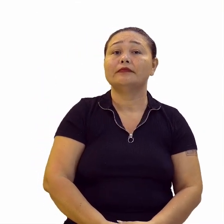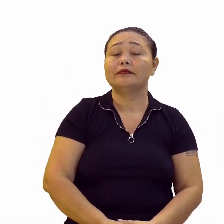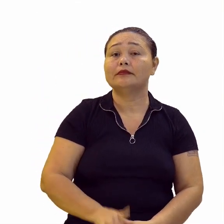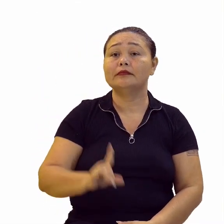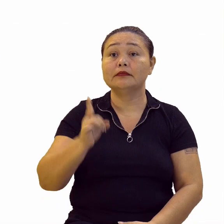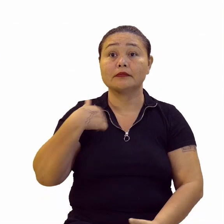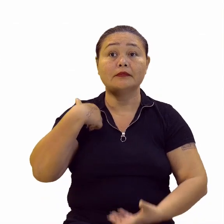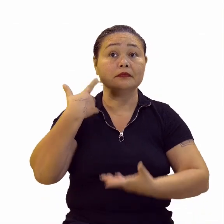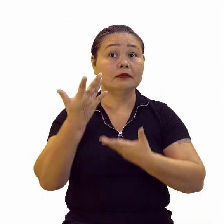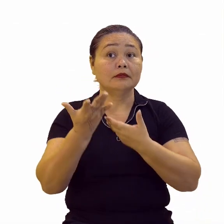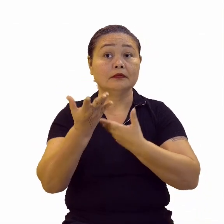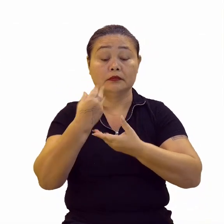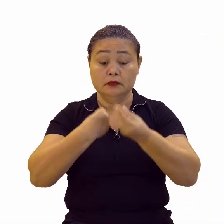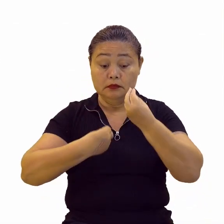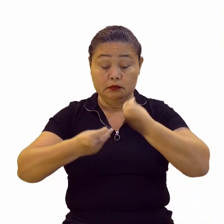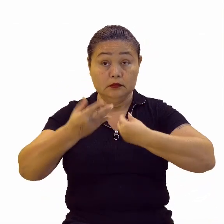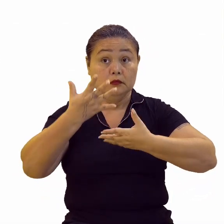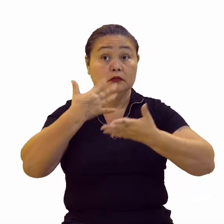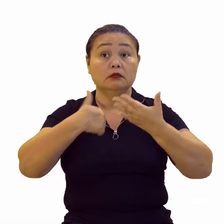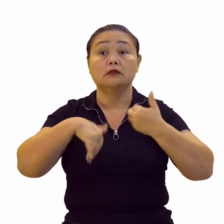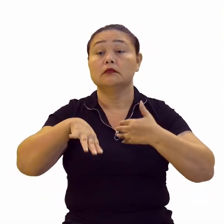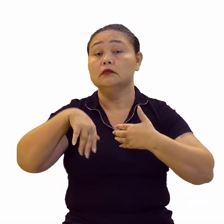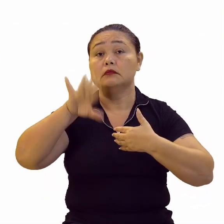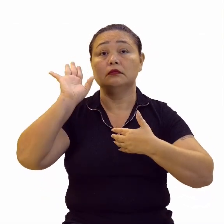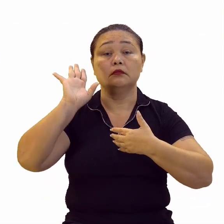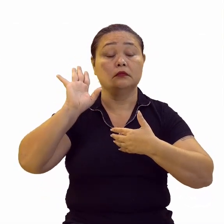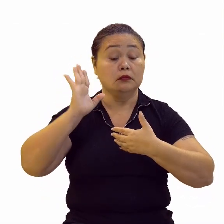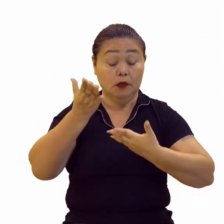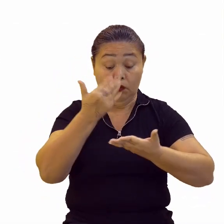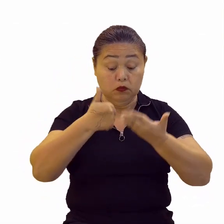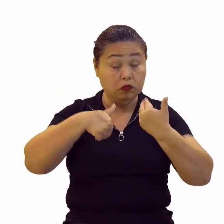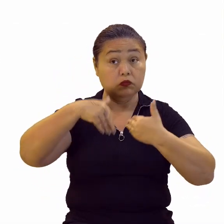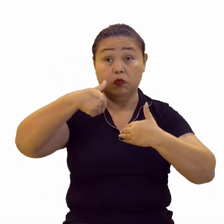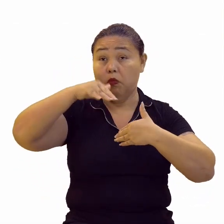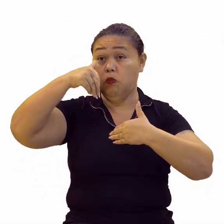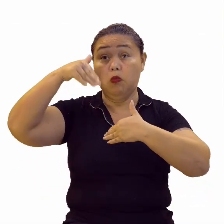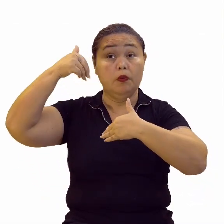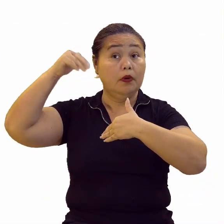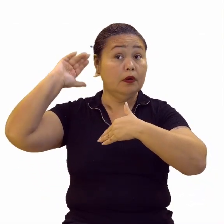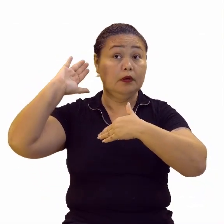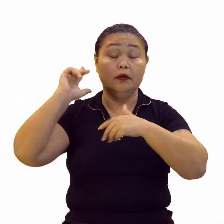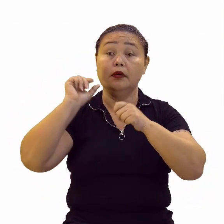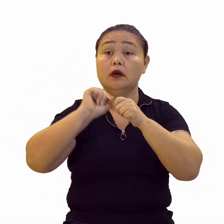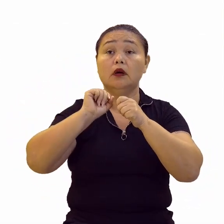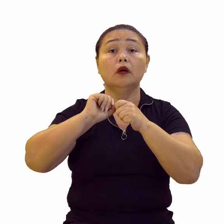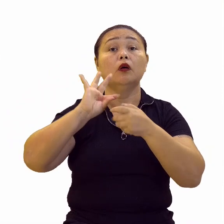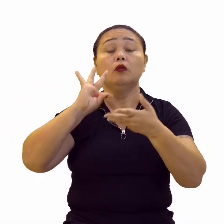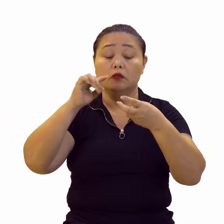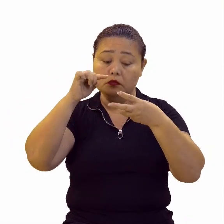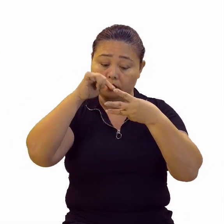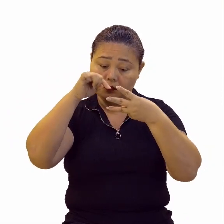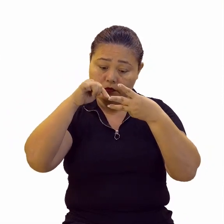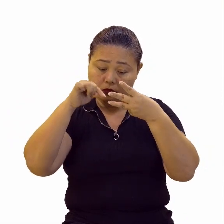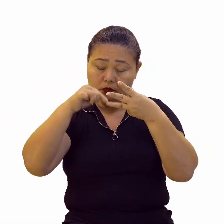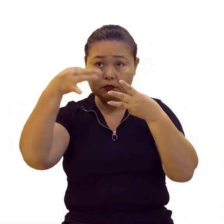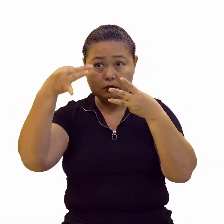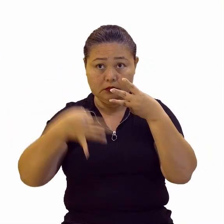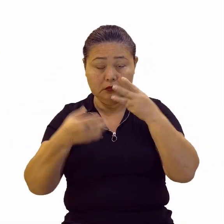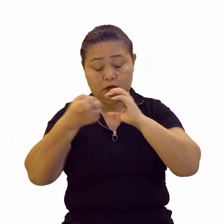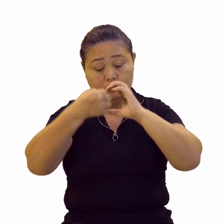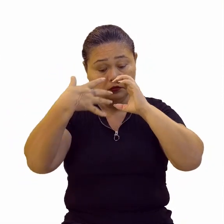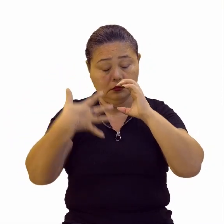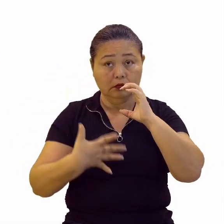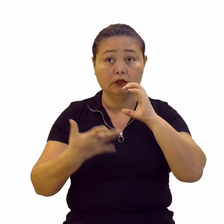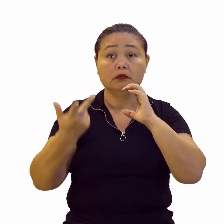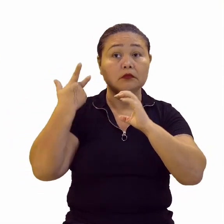compulsão, é um exagero ali, né? O excesso. Então, todas estão corretas. Aquelas características que a gente